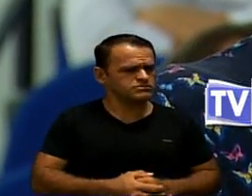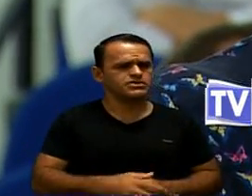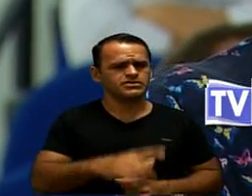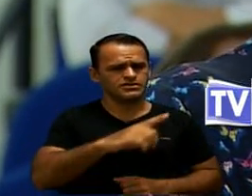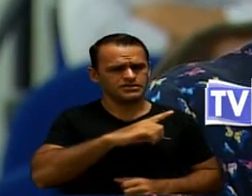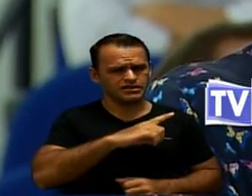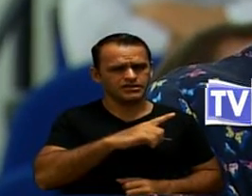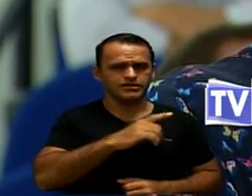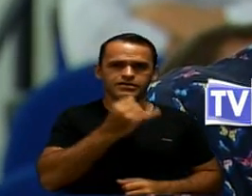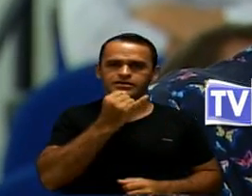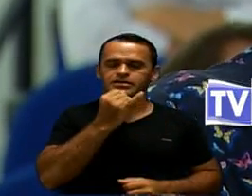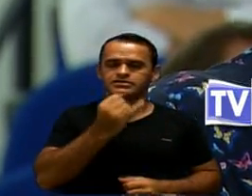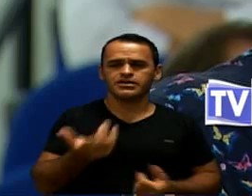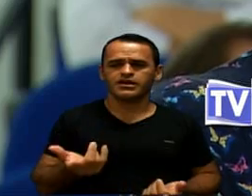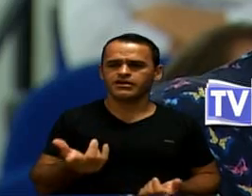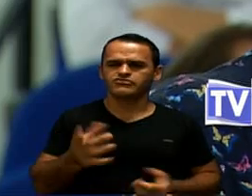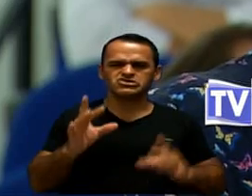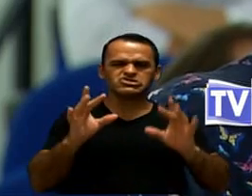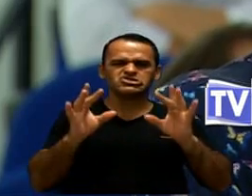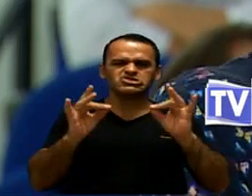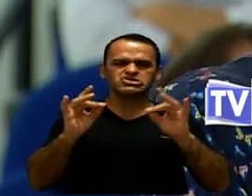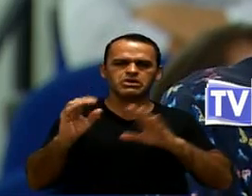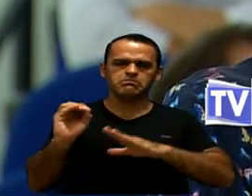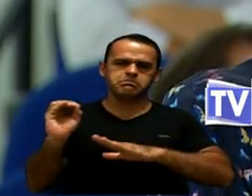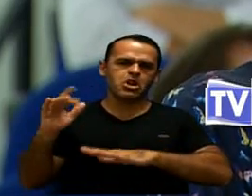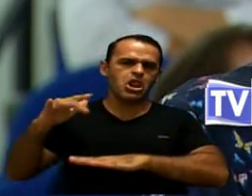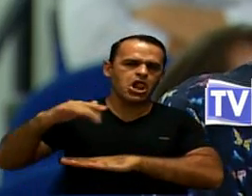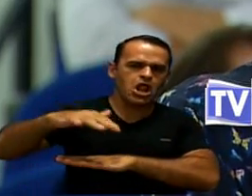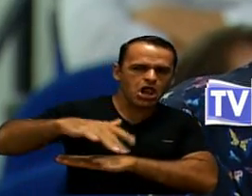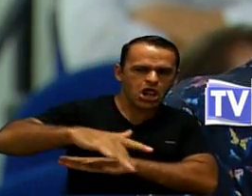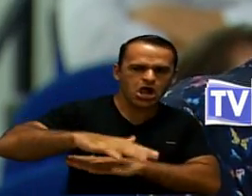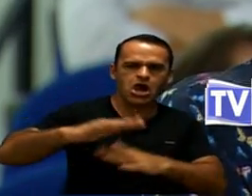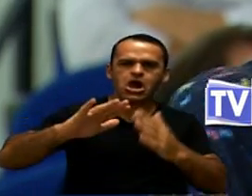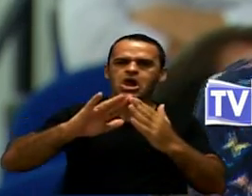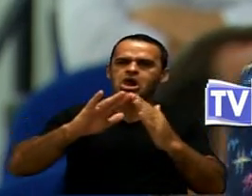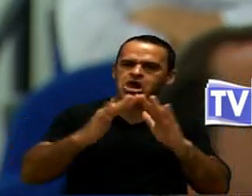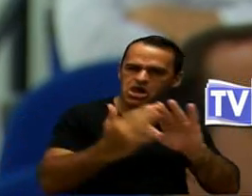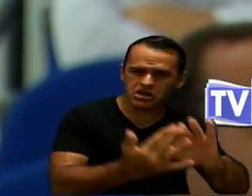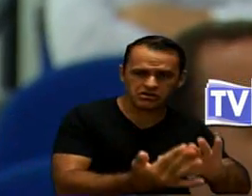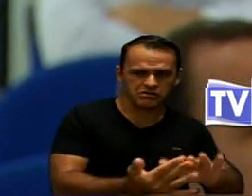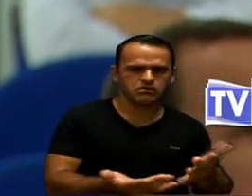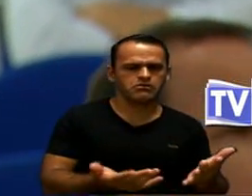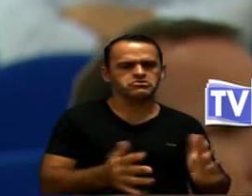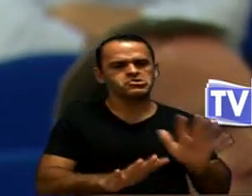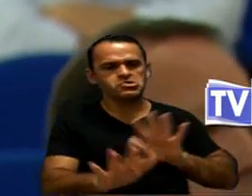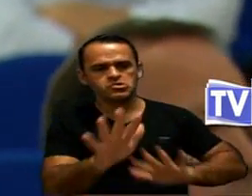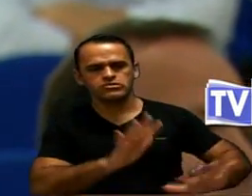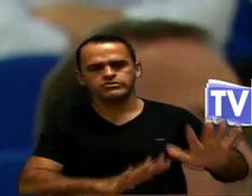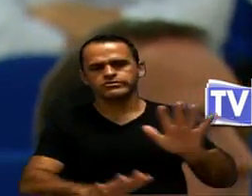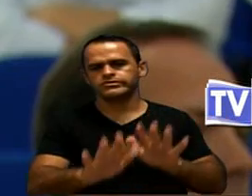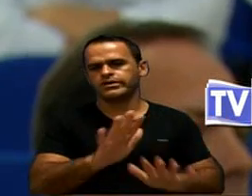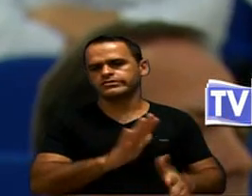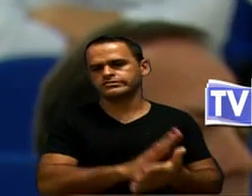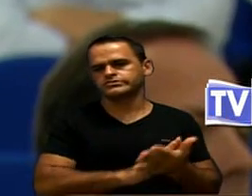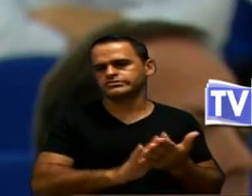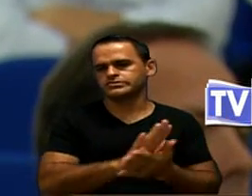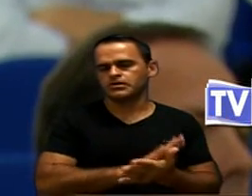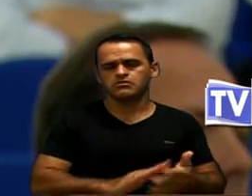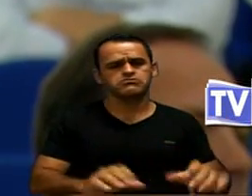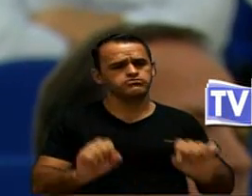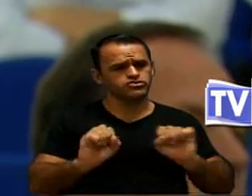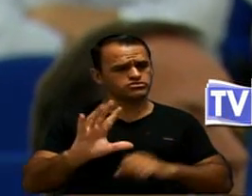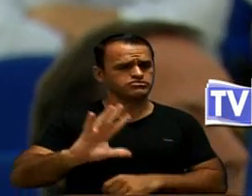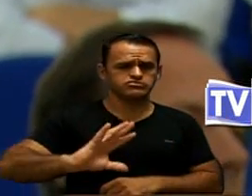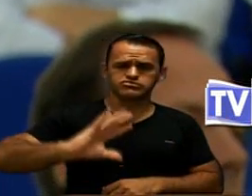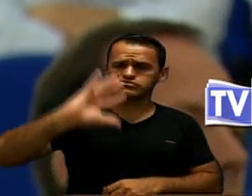em relação às barragens que não tem uma fiscalização e um cuidado com o meio ambiente, né, e com o ser humano, e pode acontecer na nossa